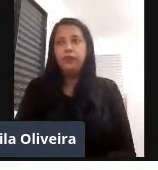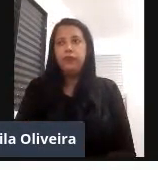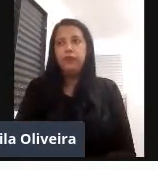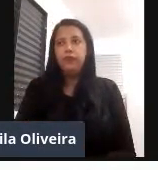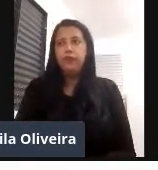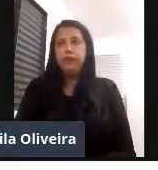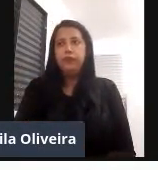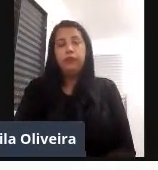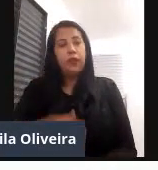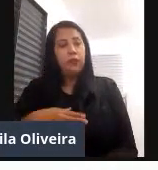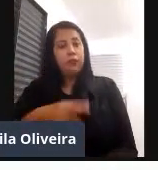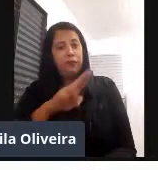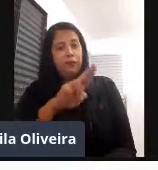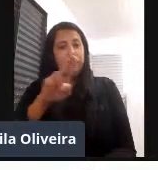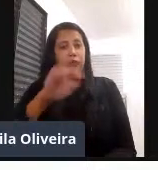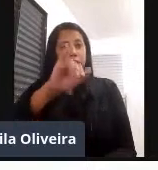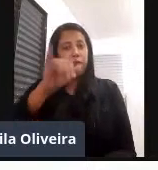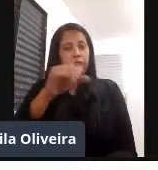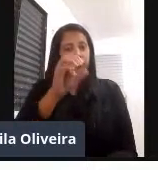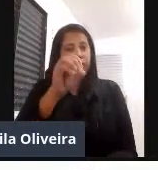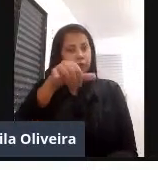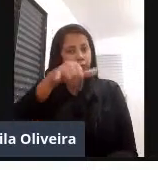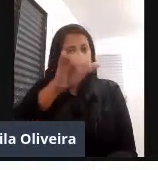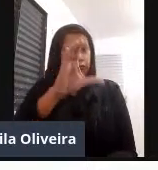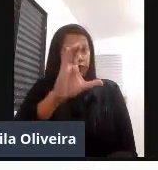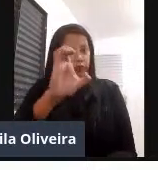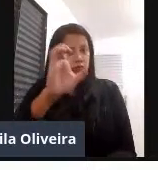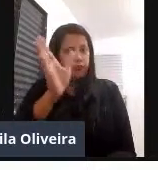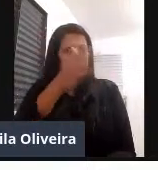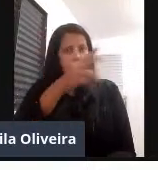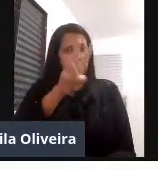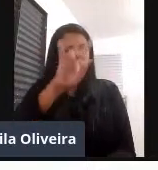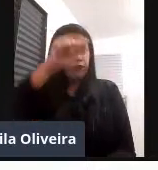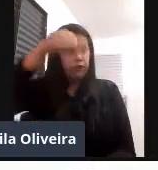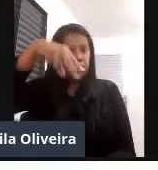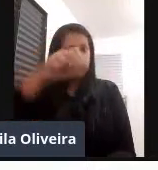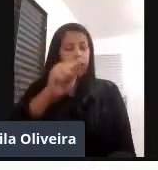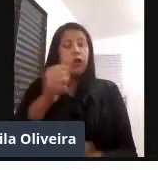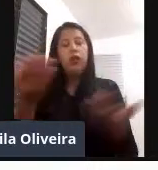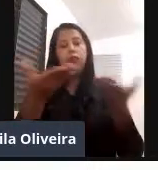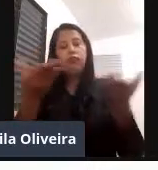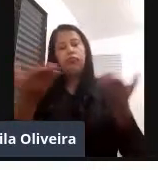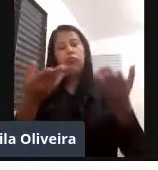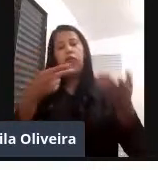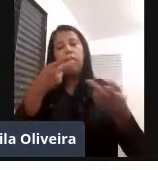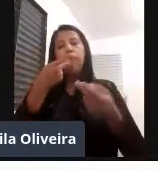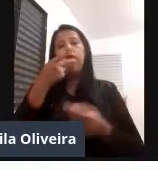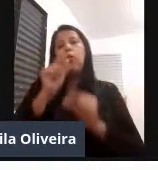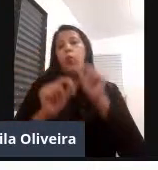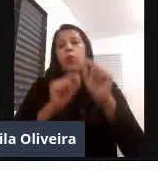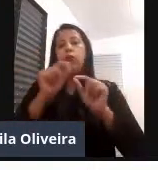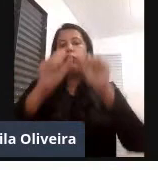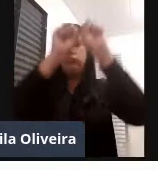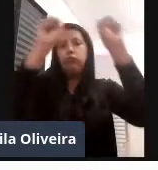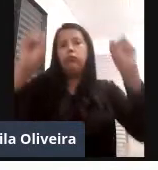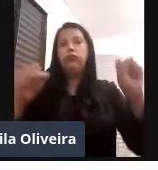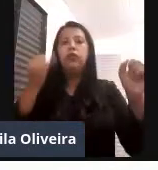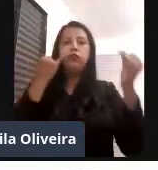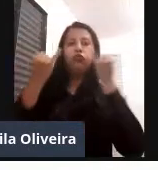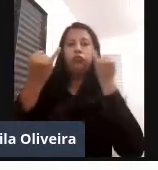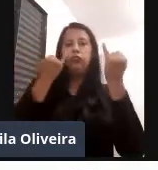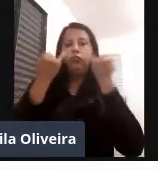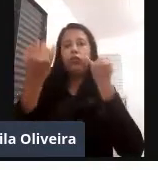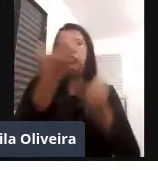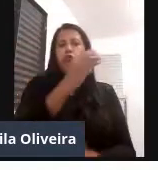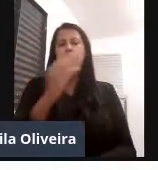Eu sou a Joyce Viana, né, mais uma vez, e vamos falar um pouquinho sobre bases de dados científicas. Então, para a gente poder falar